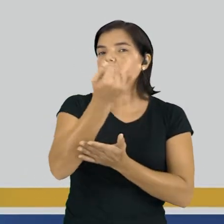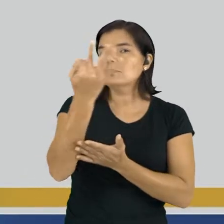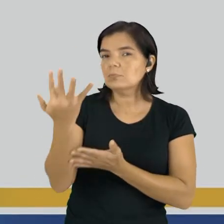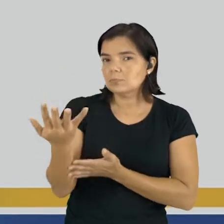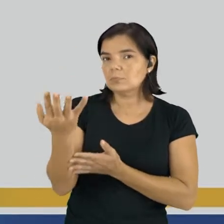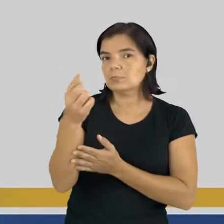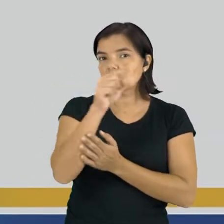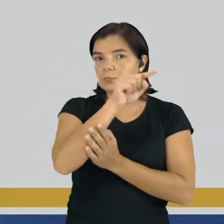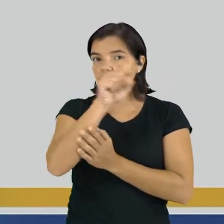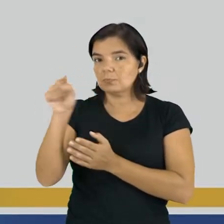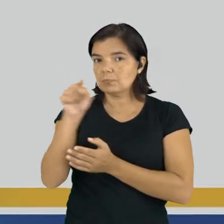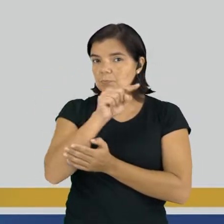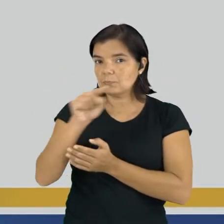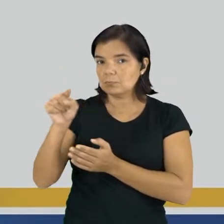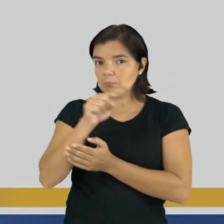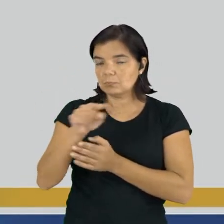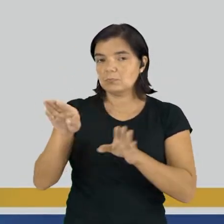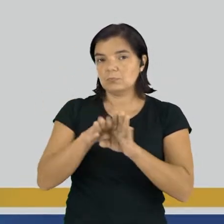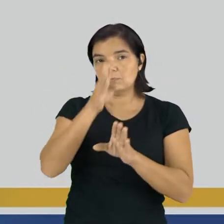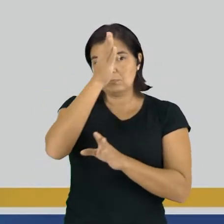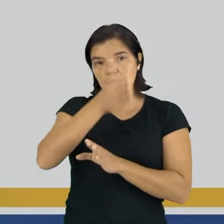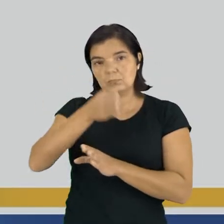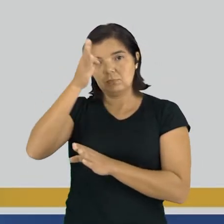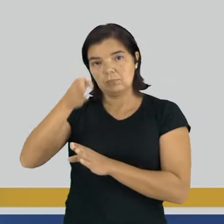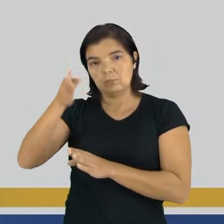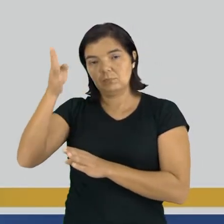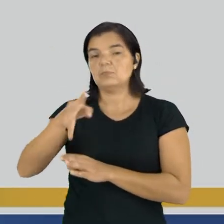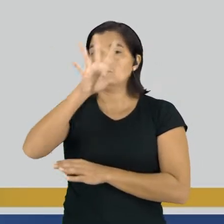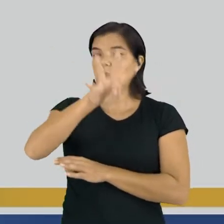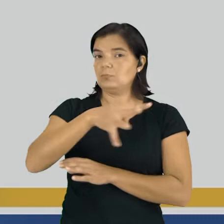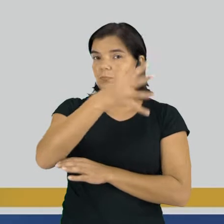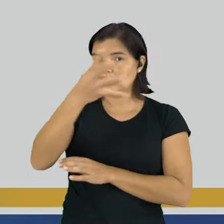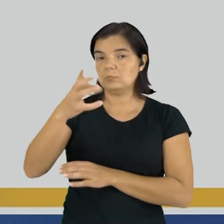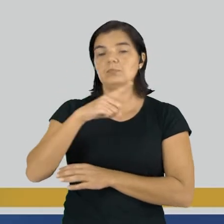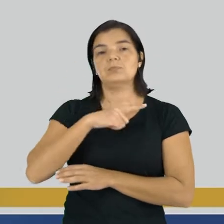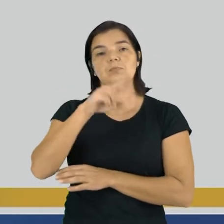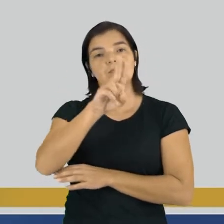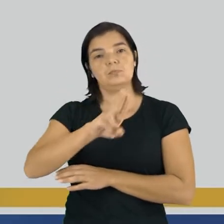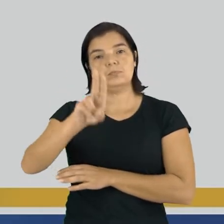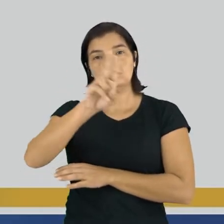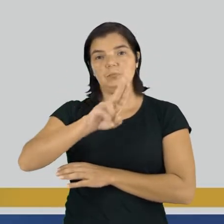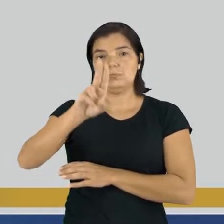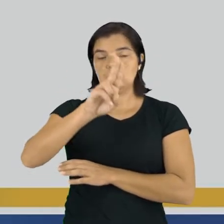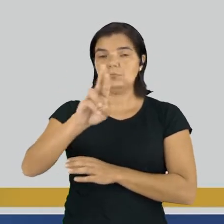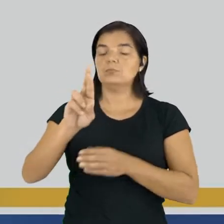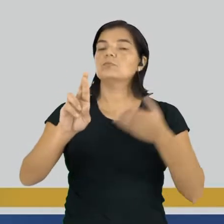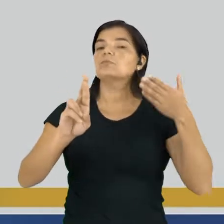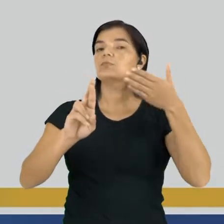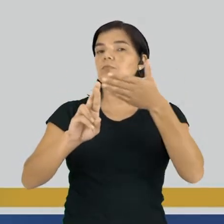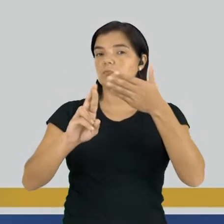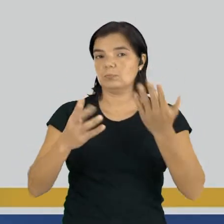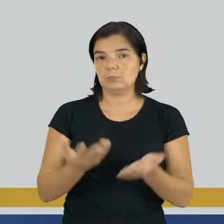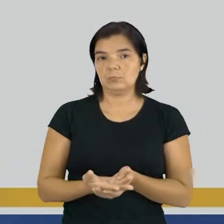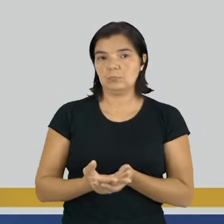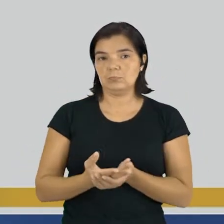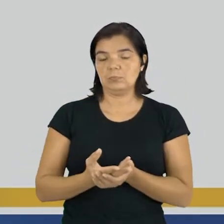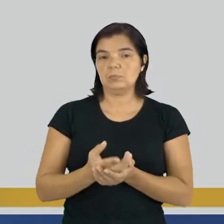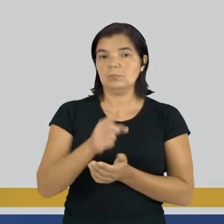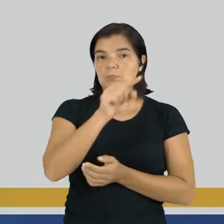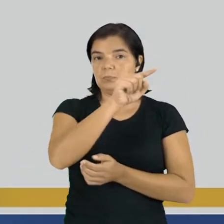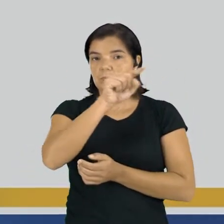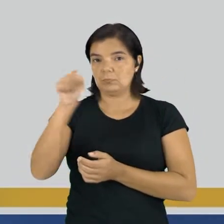quantidade de linhas e colunas que uma tabela possui, utilizamos a seguinte referência: